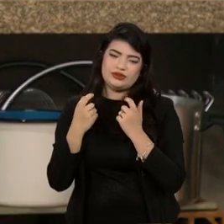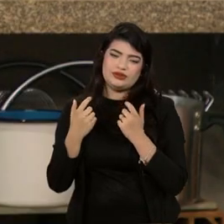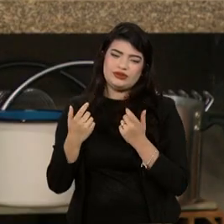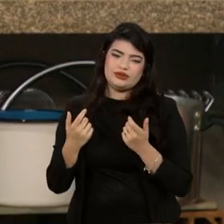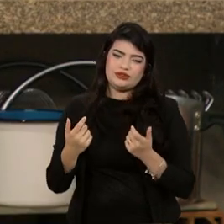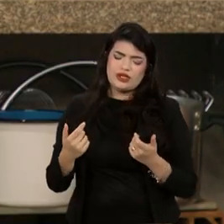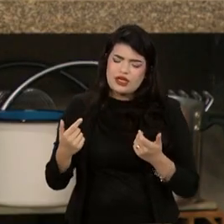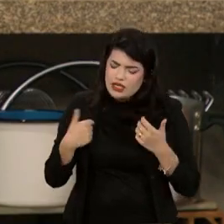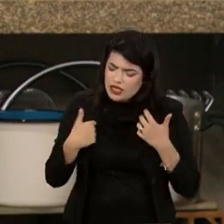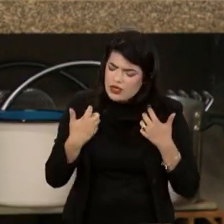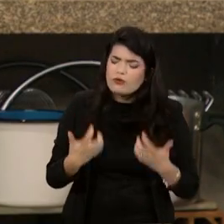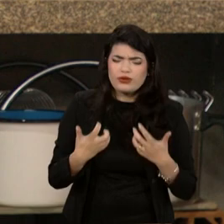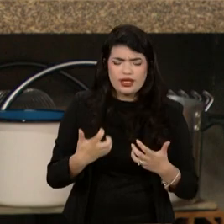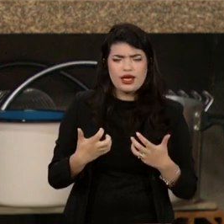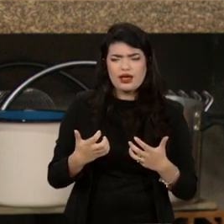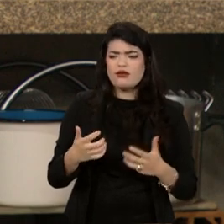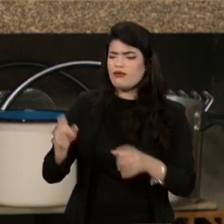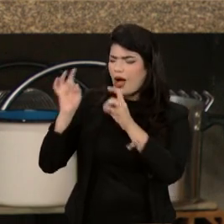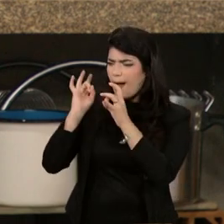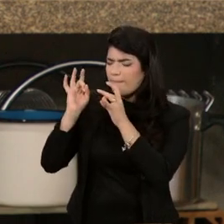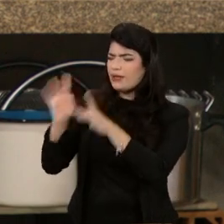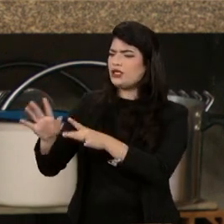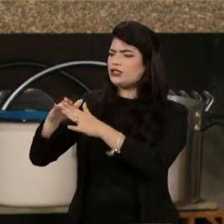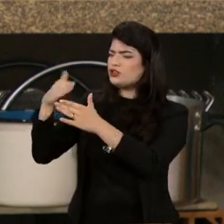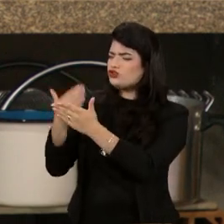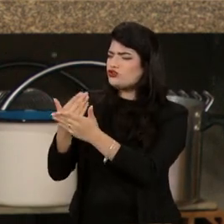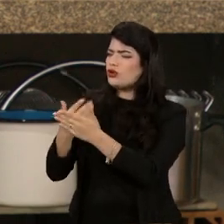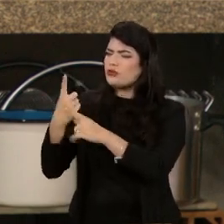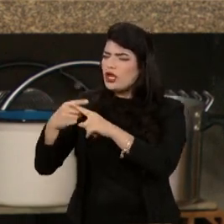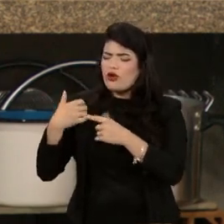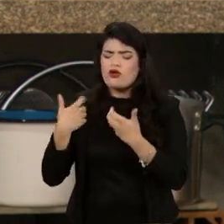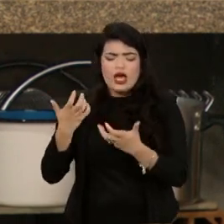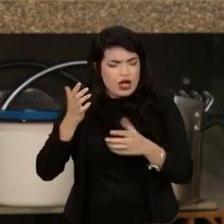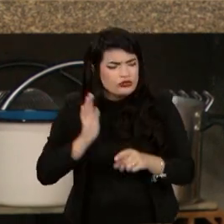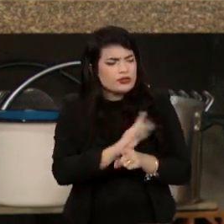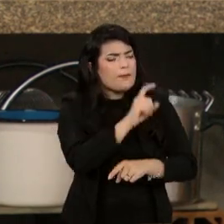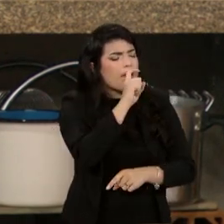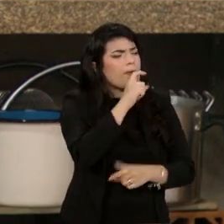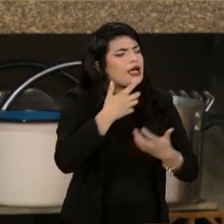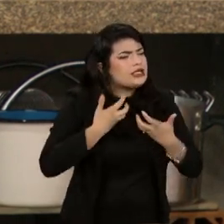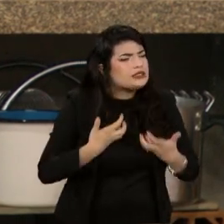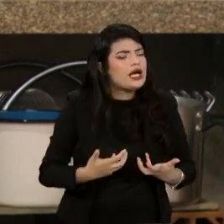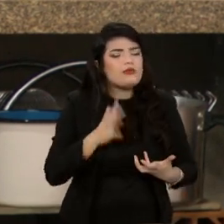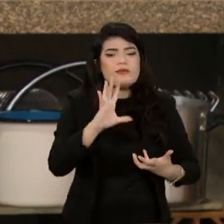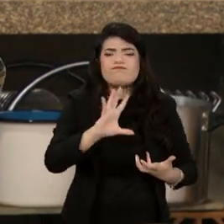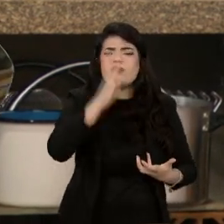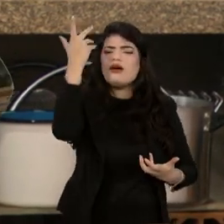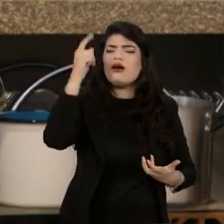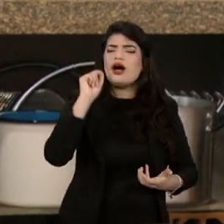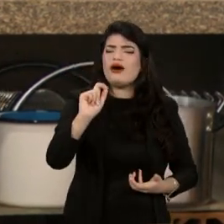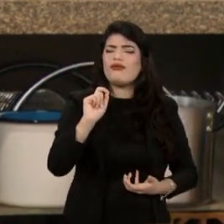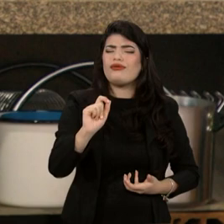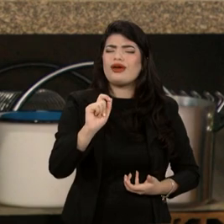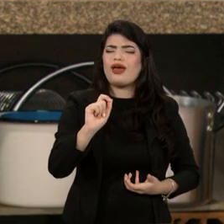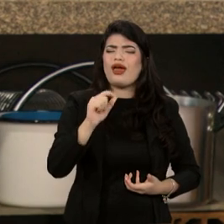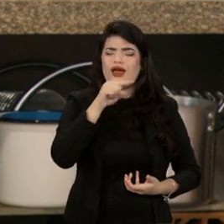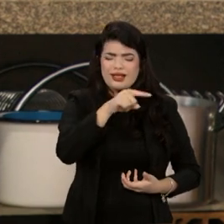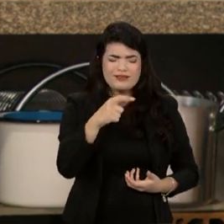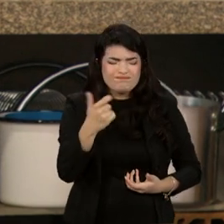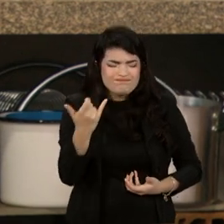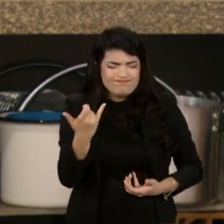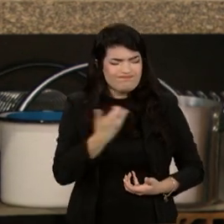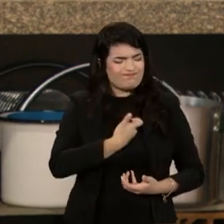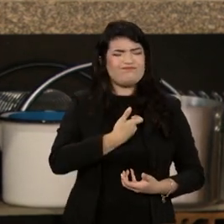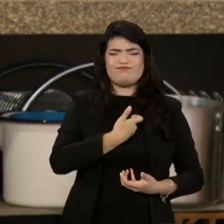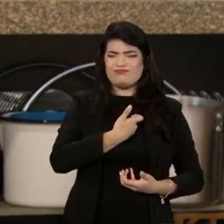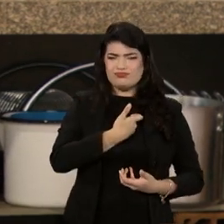Eu quis deixar o ginásio para ajudar meu pai cansado, mas tal não aconteceu. Meu pai disse essas palavras,